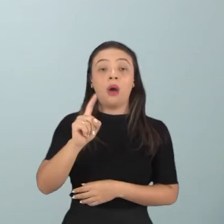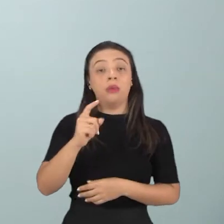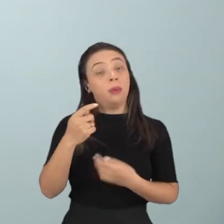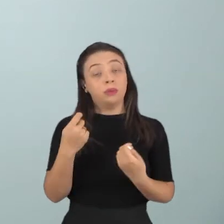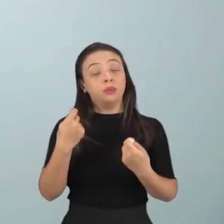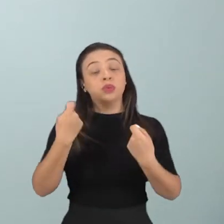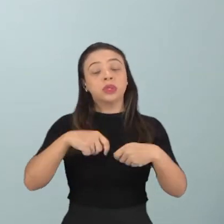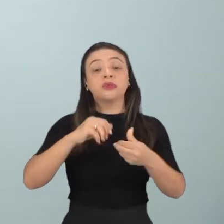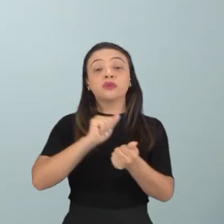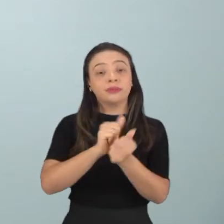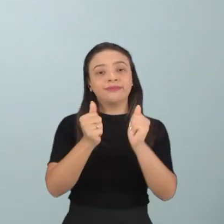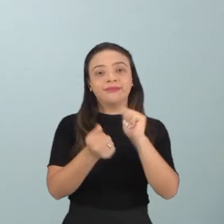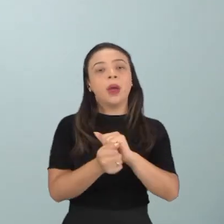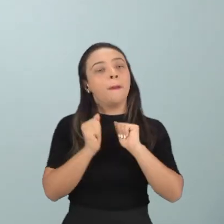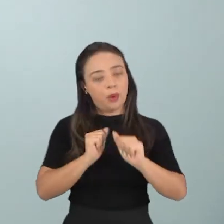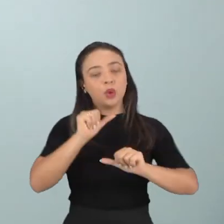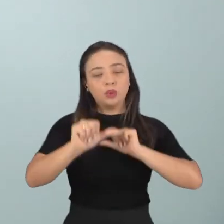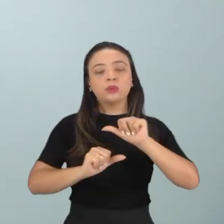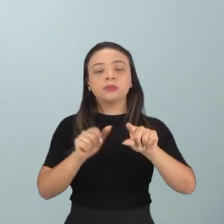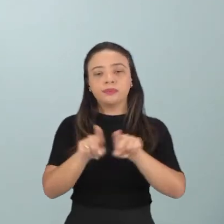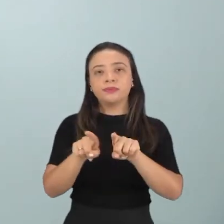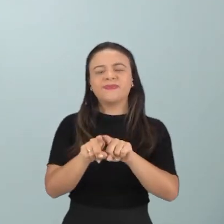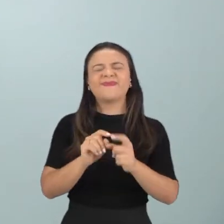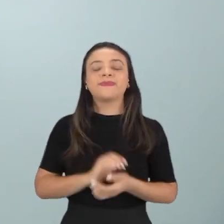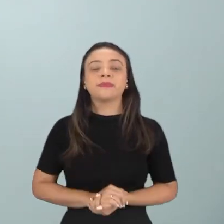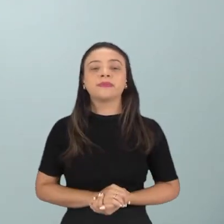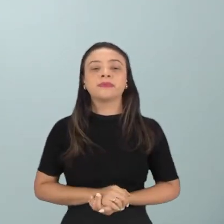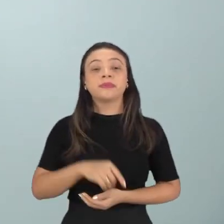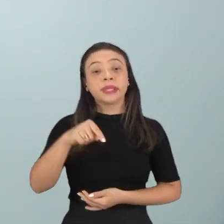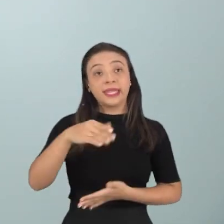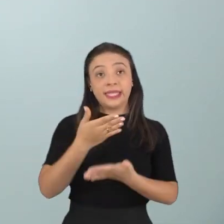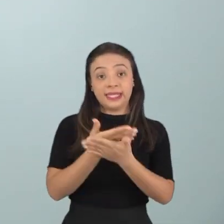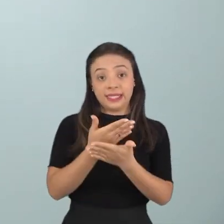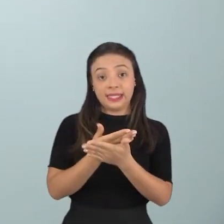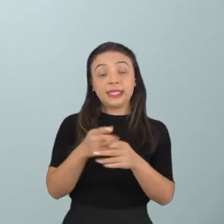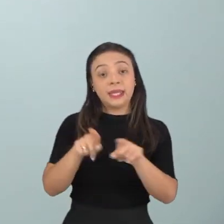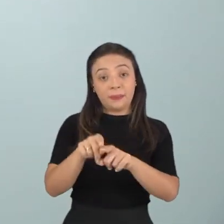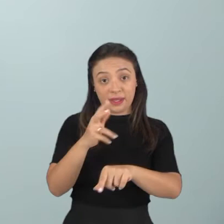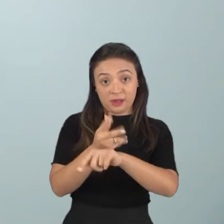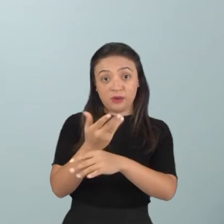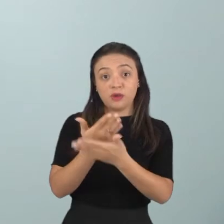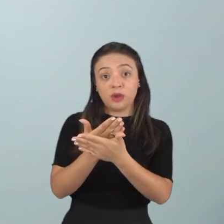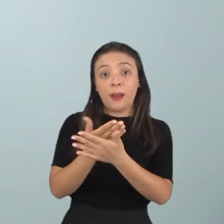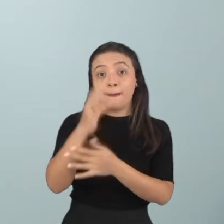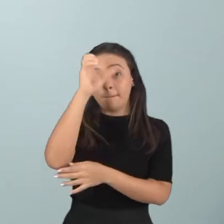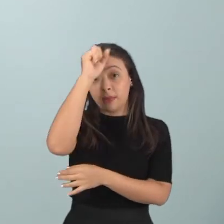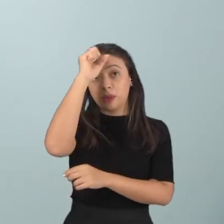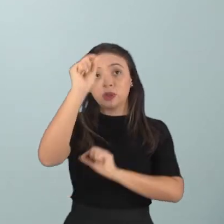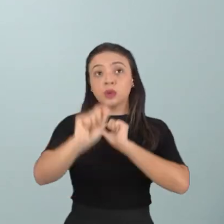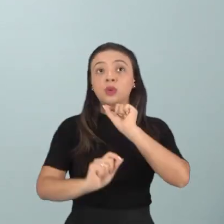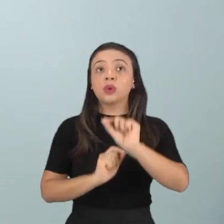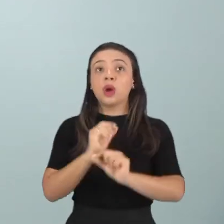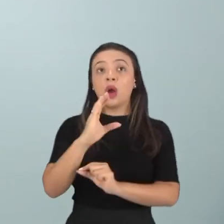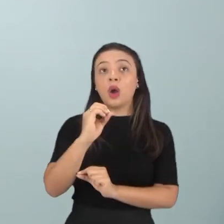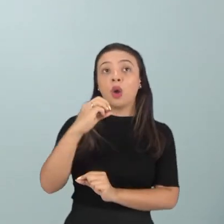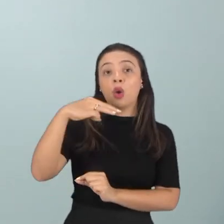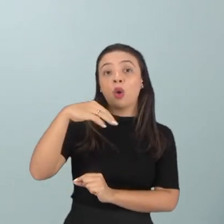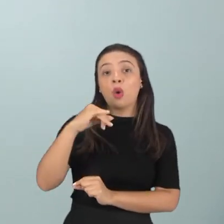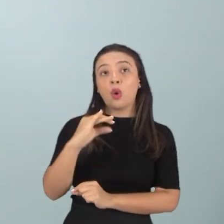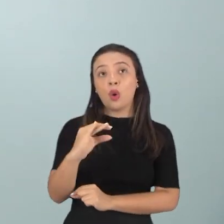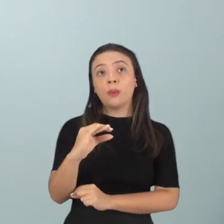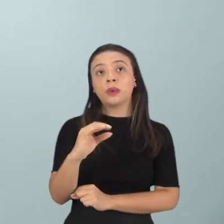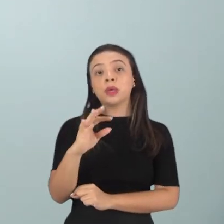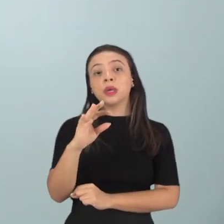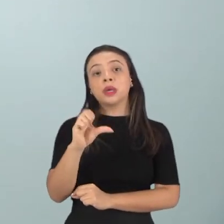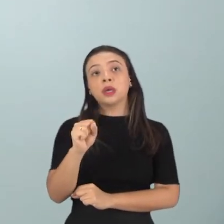Então nós vai mudar uma coisa ou outra Ok e esse ano é a na nossas áudio aulas Nós aprendemos um pouquinho sobre Comic strips que são as